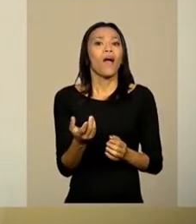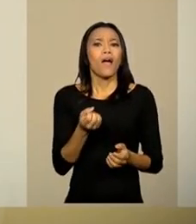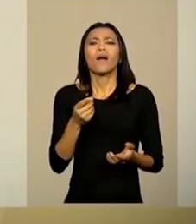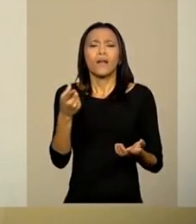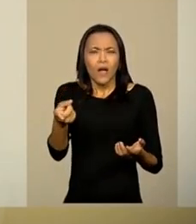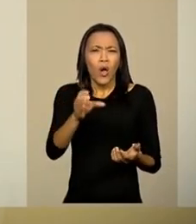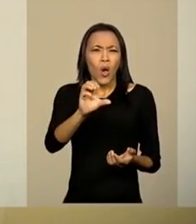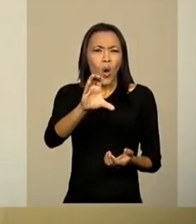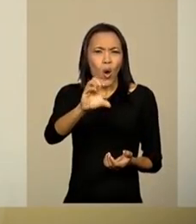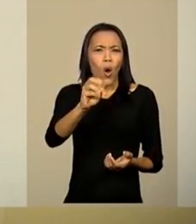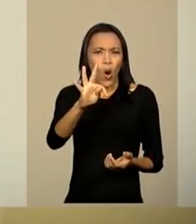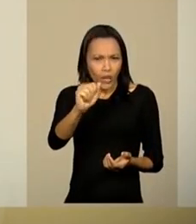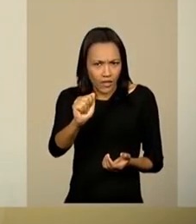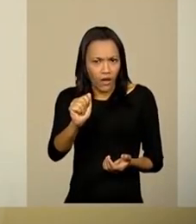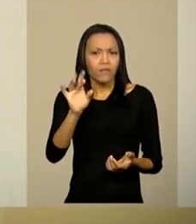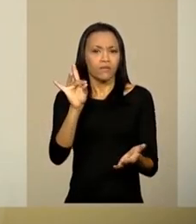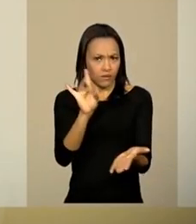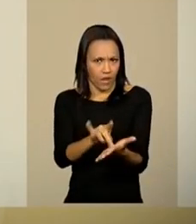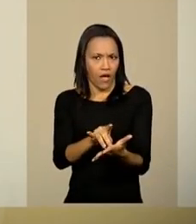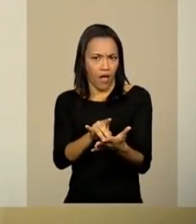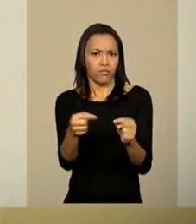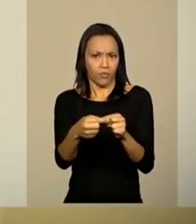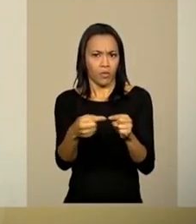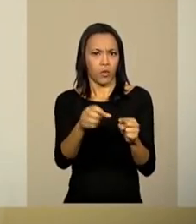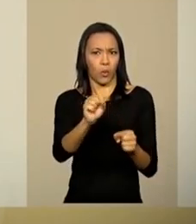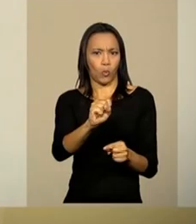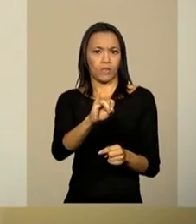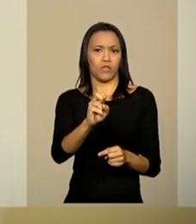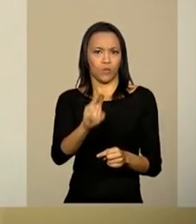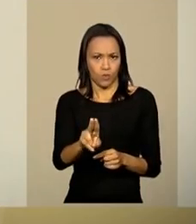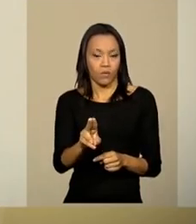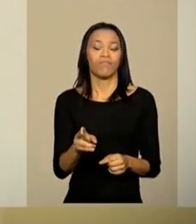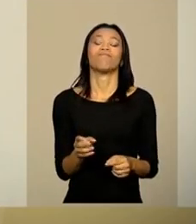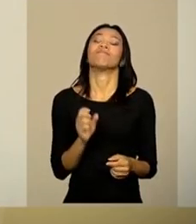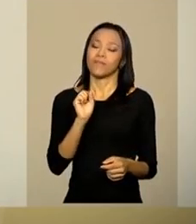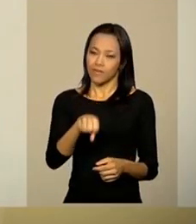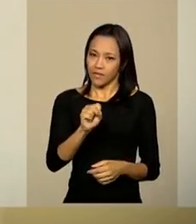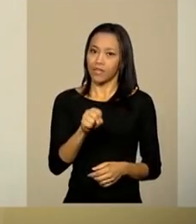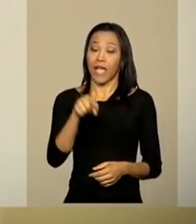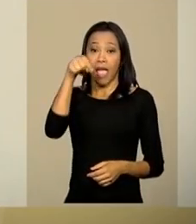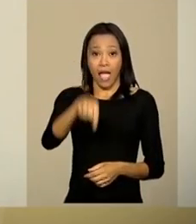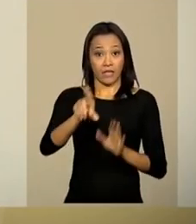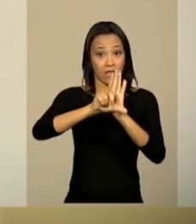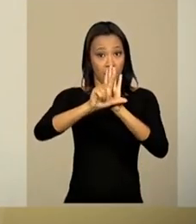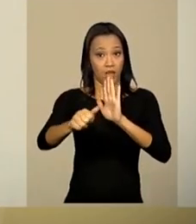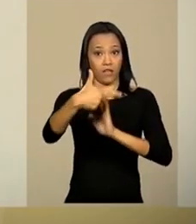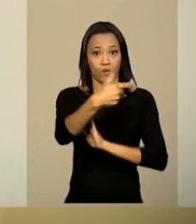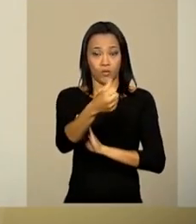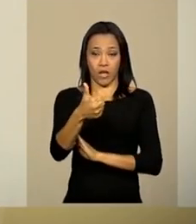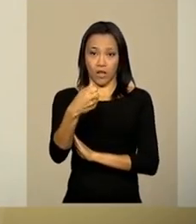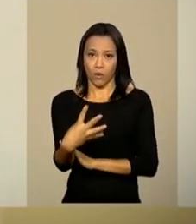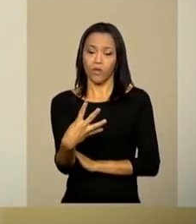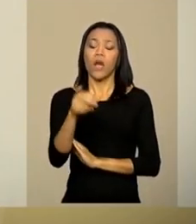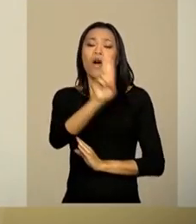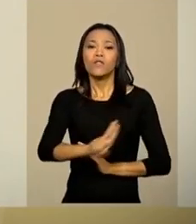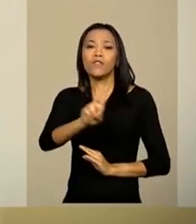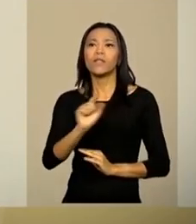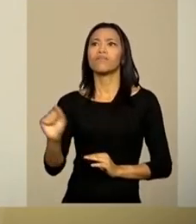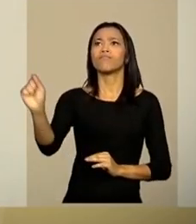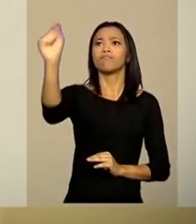lei de cotas também vale pro Cizu? Vale sim, Max. Por essa lei, em 2014, as universidades